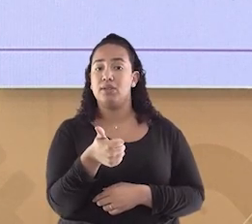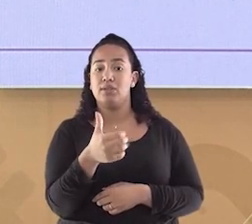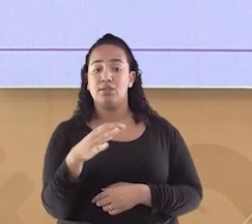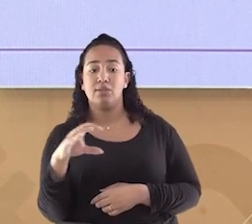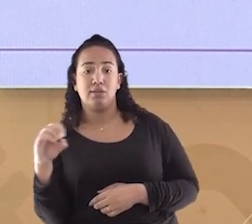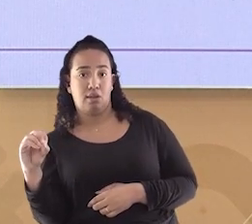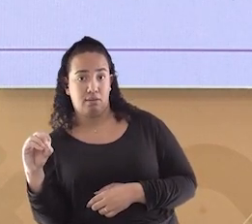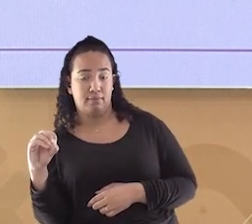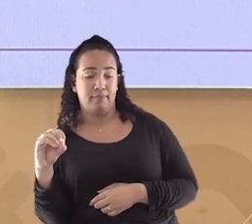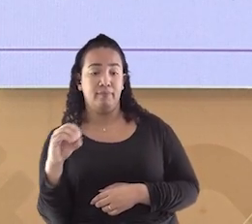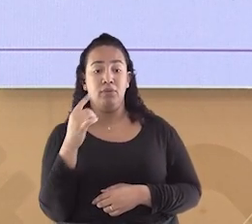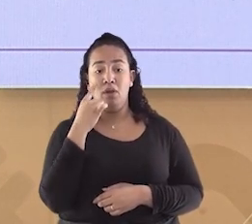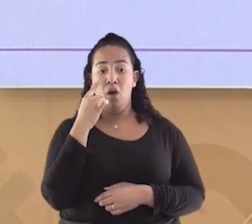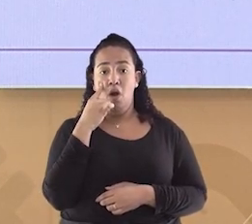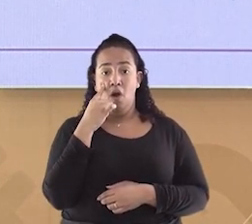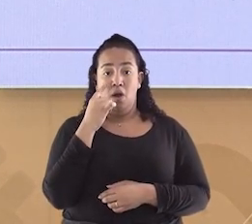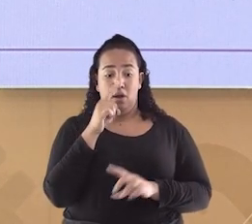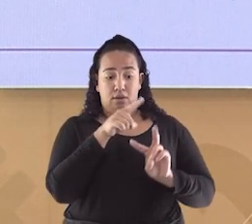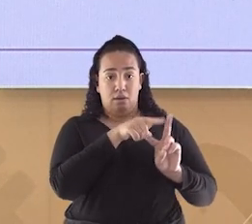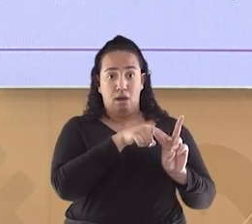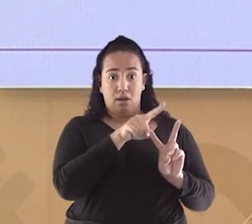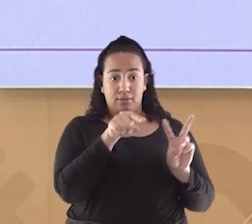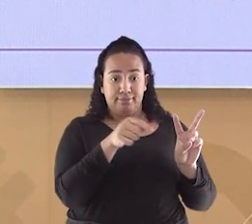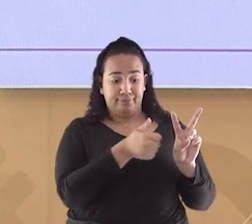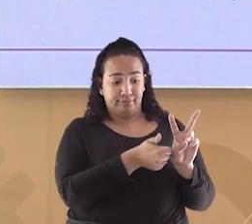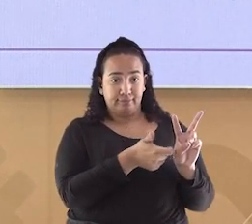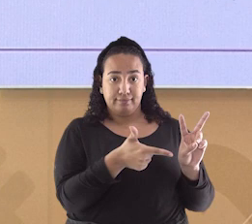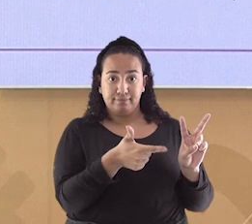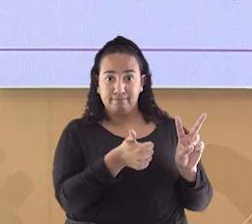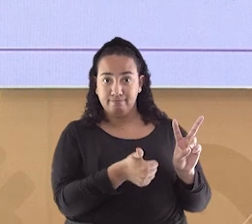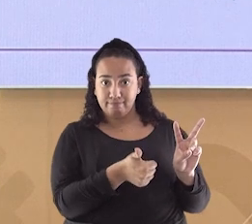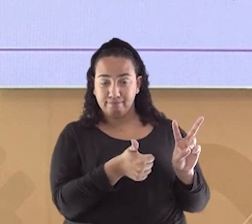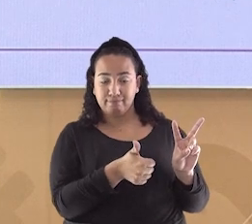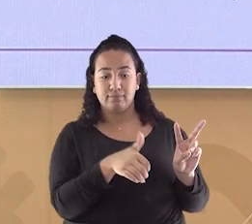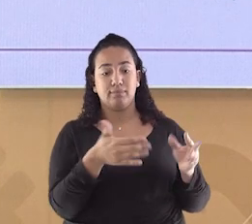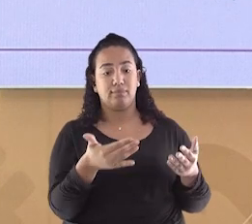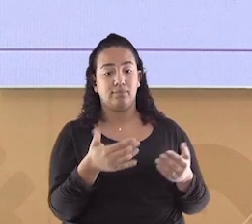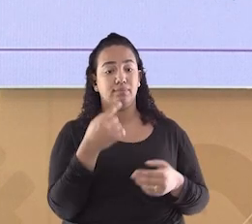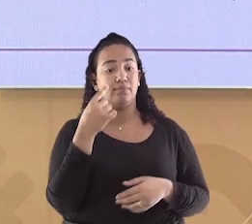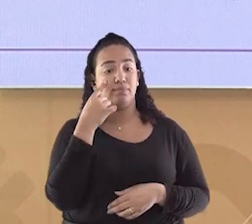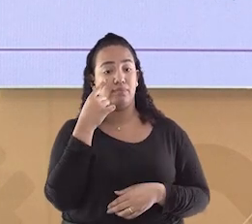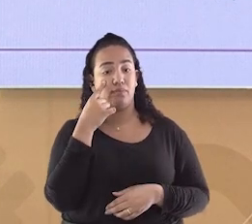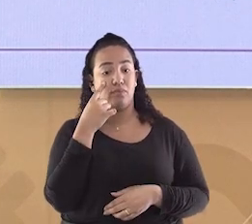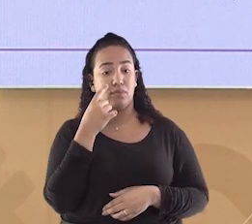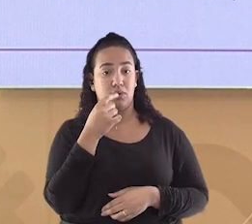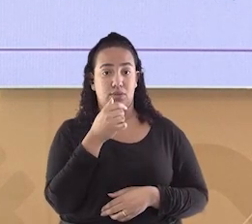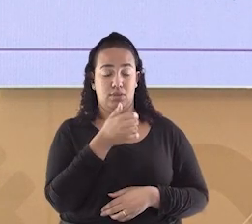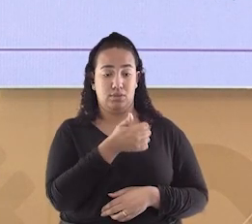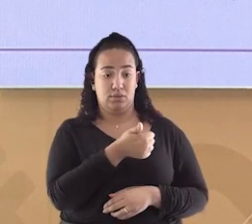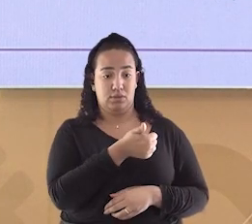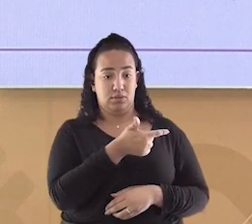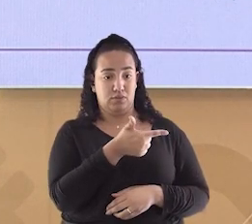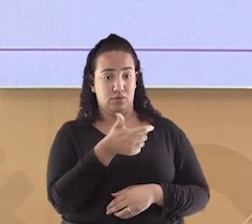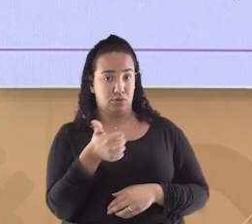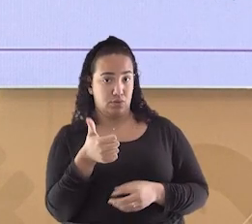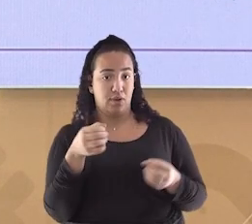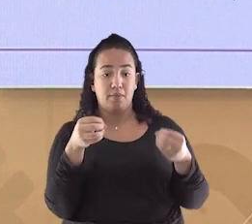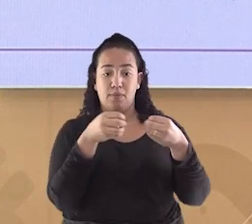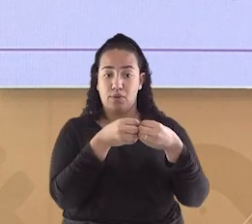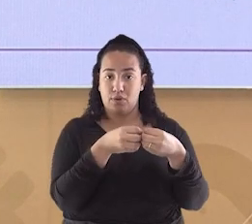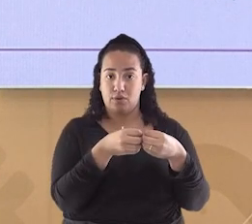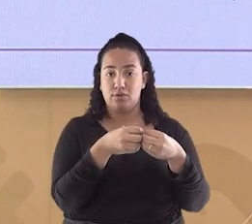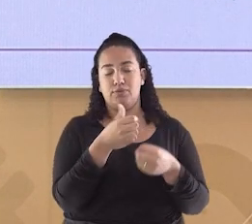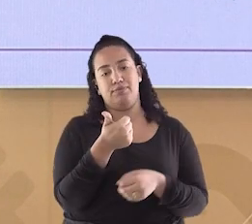Como queremos encontrar a raiz de 121, temos que o 121 está